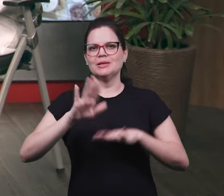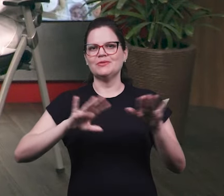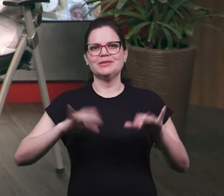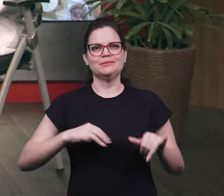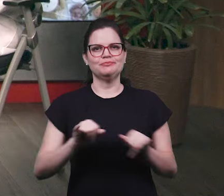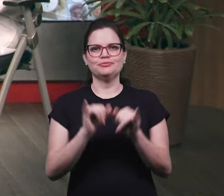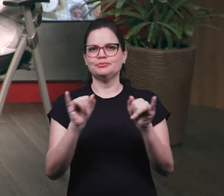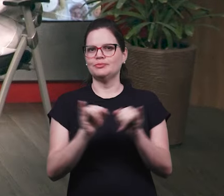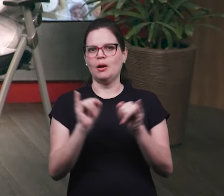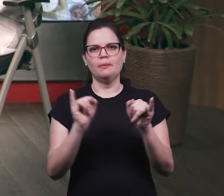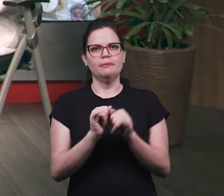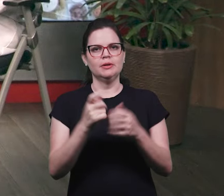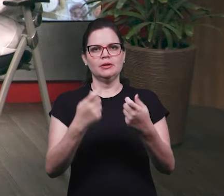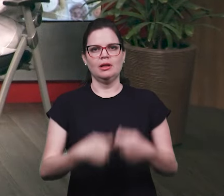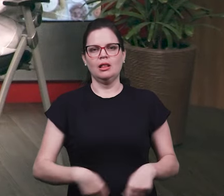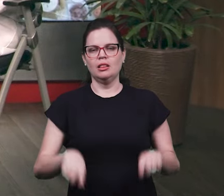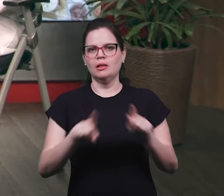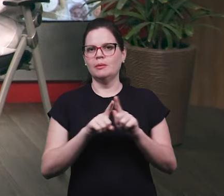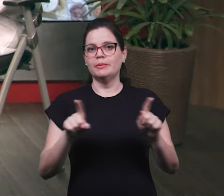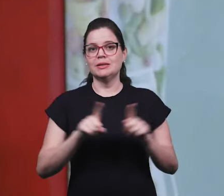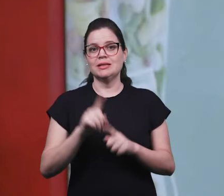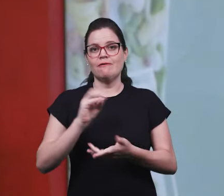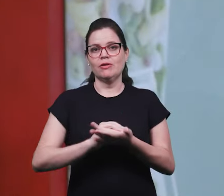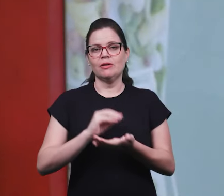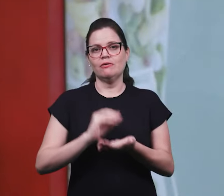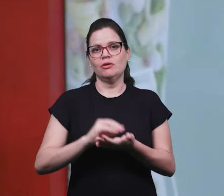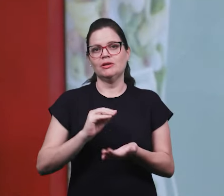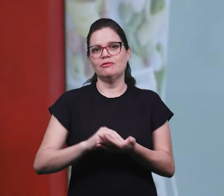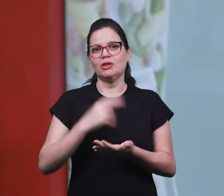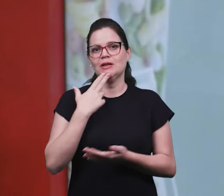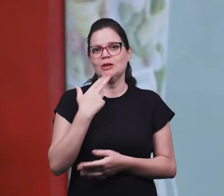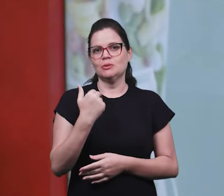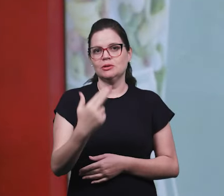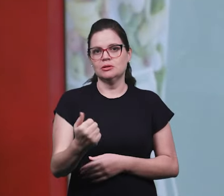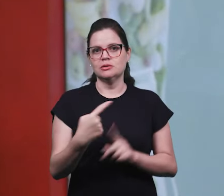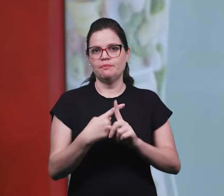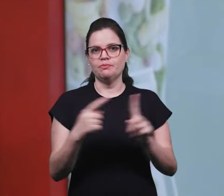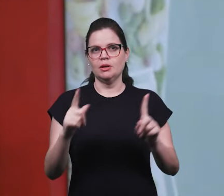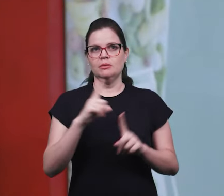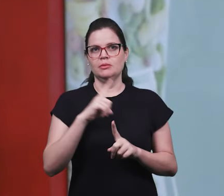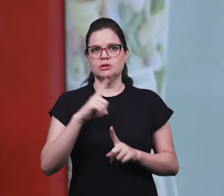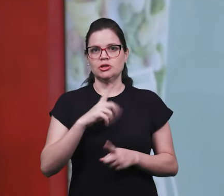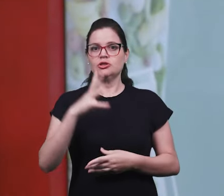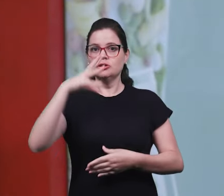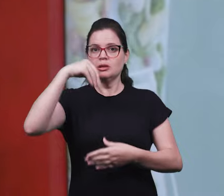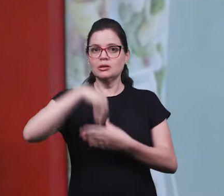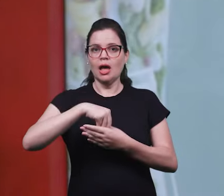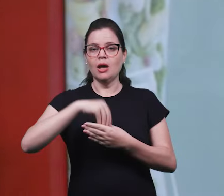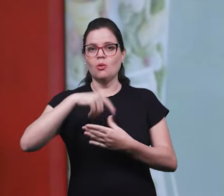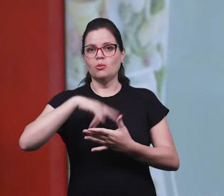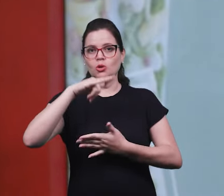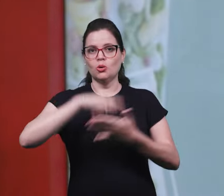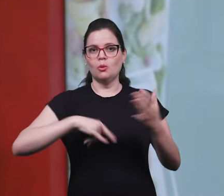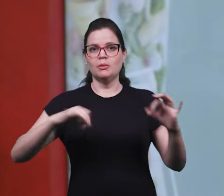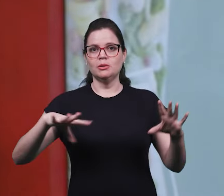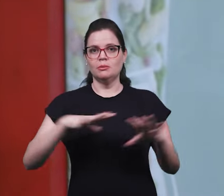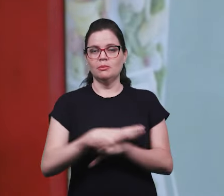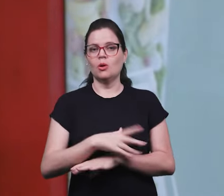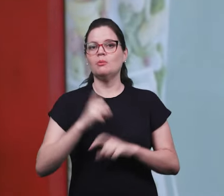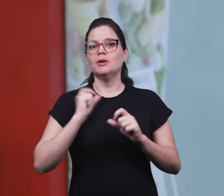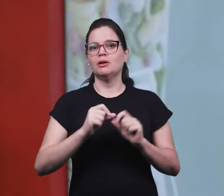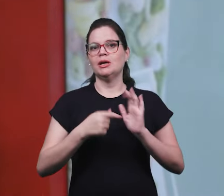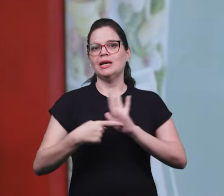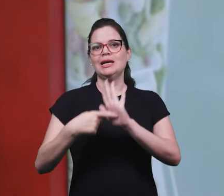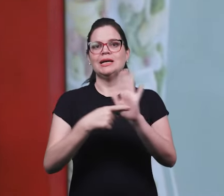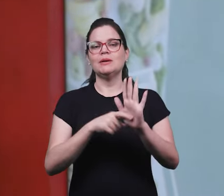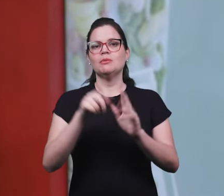desnecessária e introduzindo tanta suplementação e a gente tem um material tão importante que é o guia alimentar da população brasileira que é literalmente paraa